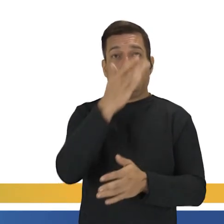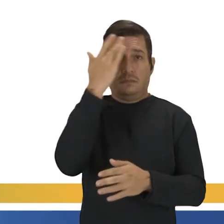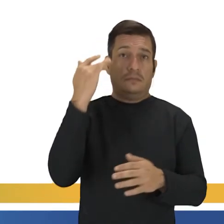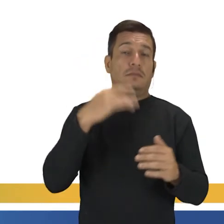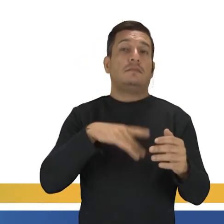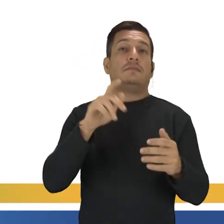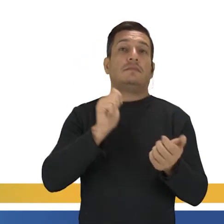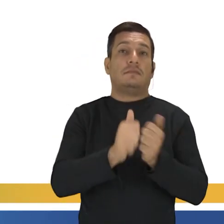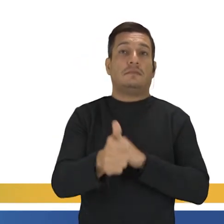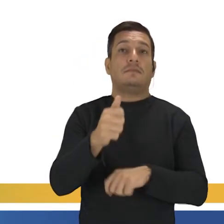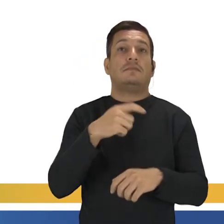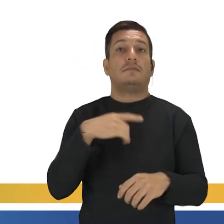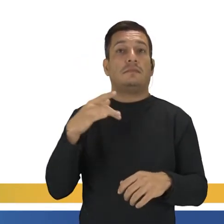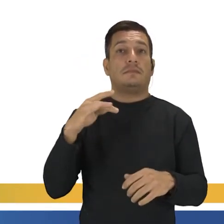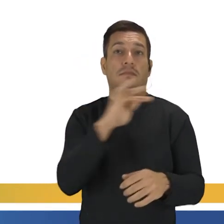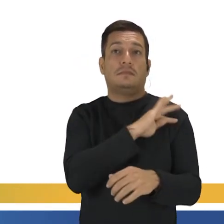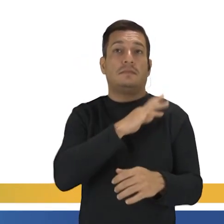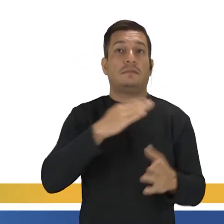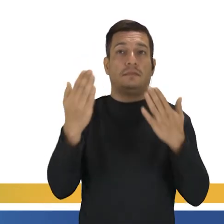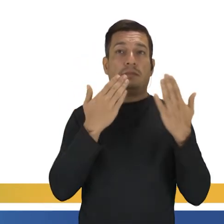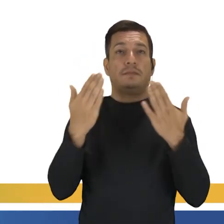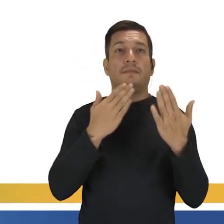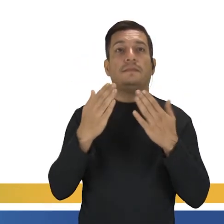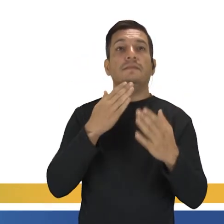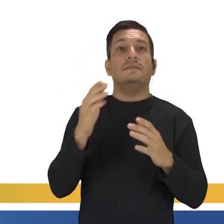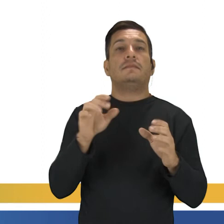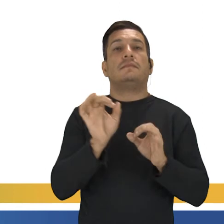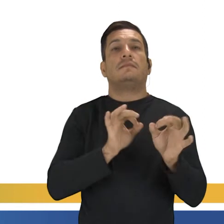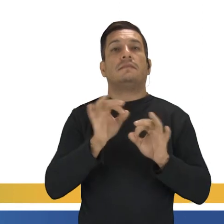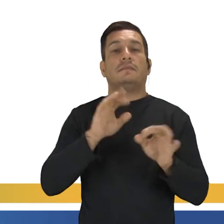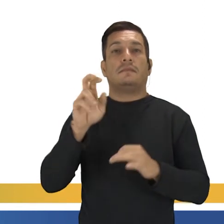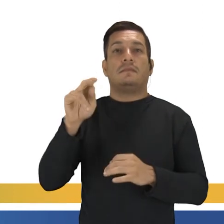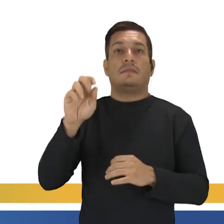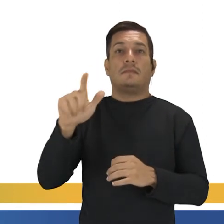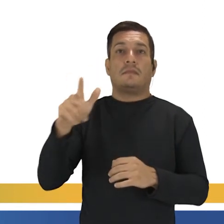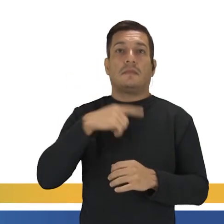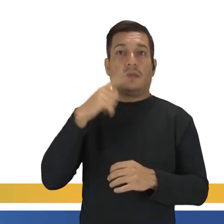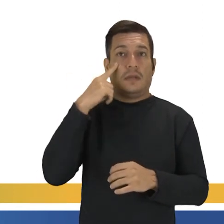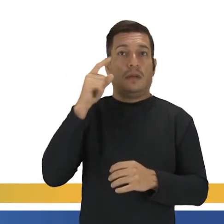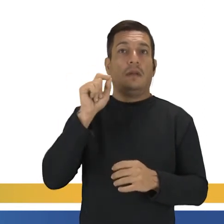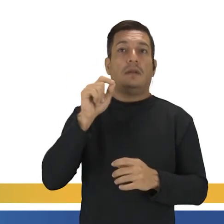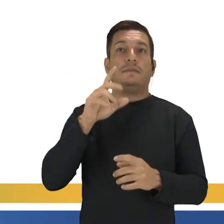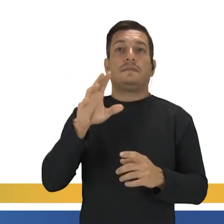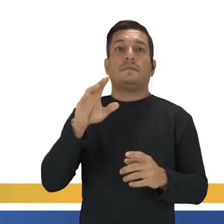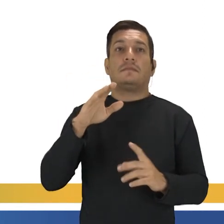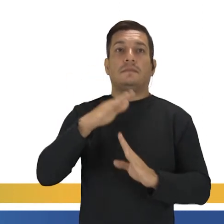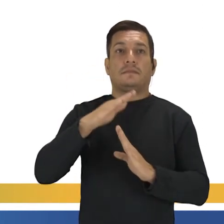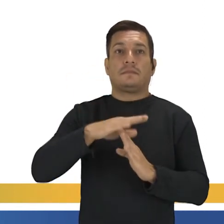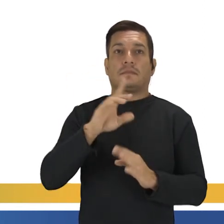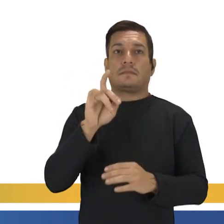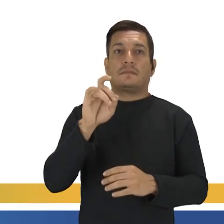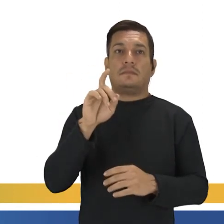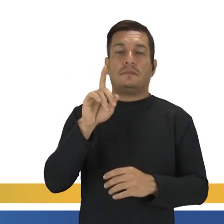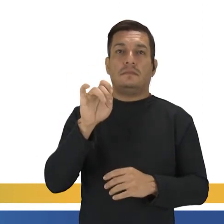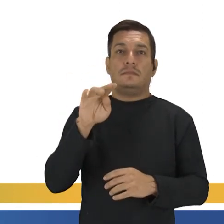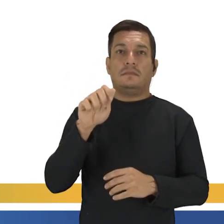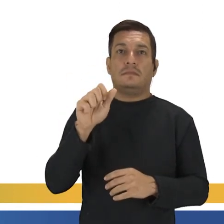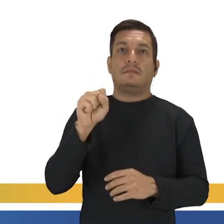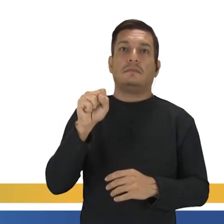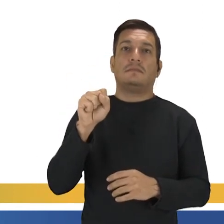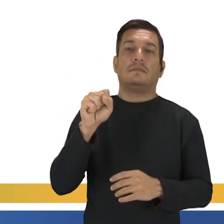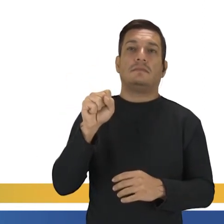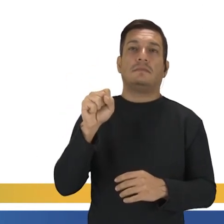fazer um exercício. Assinale a alternativa correta. O treinamento desportivo pode ser conceituado como um conjunto de procedimentos e meios